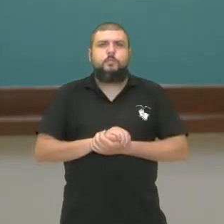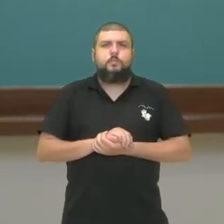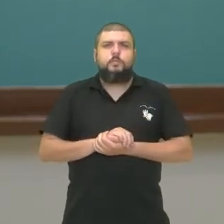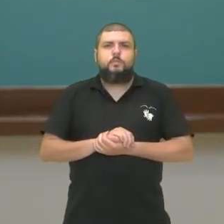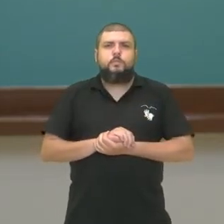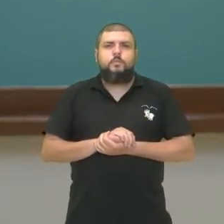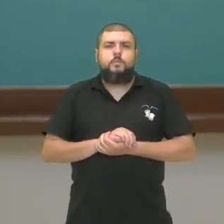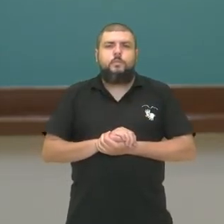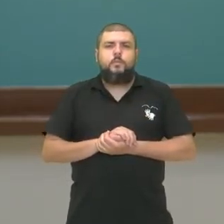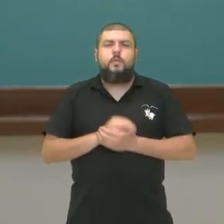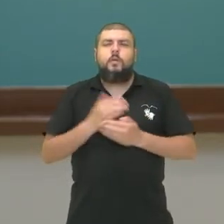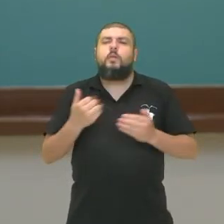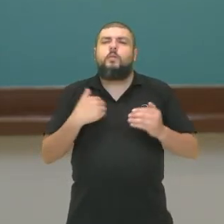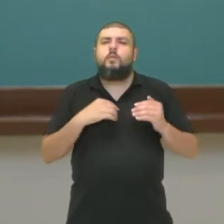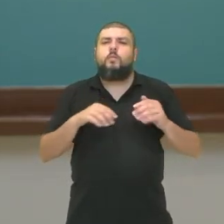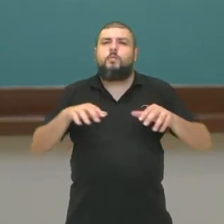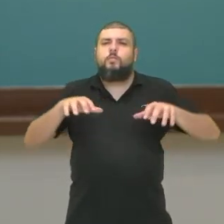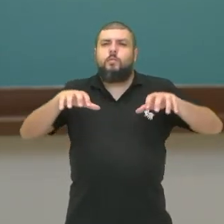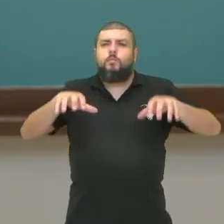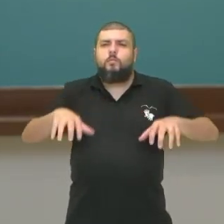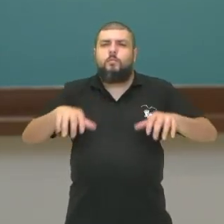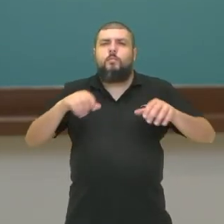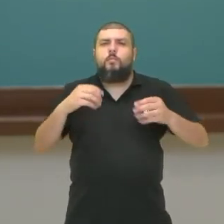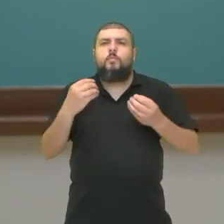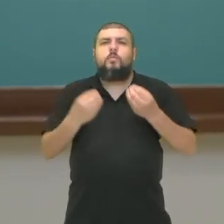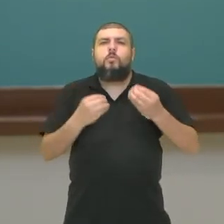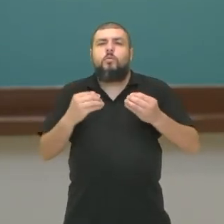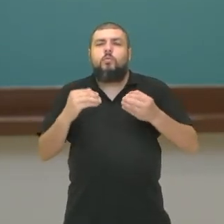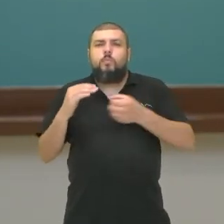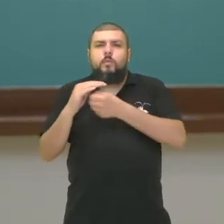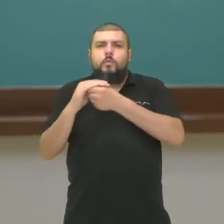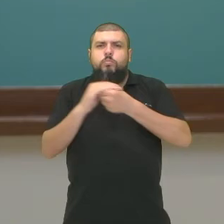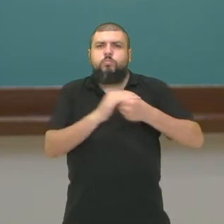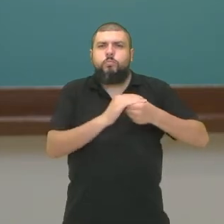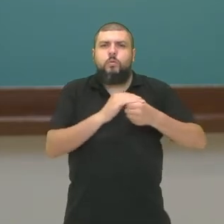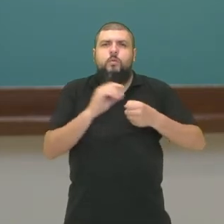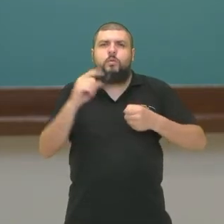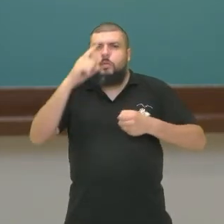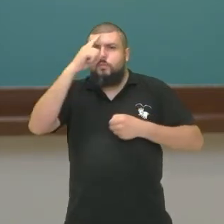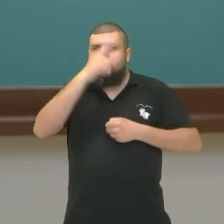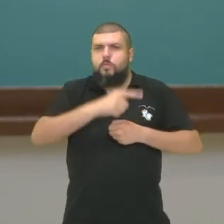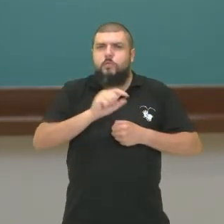hegemonia de classe, hegemonia de poder, sobrepondo o que deve ser certo e errado.